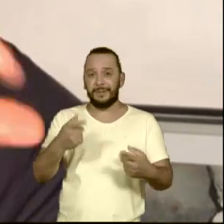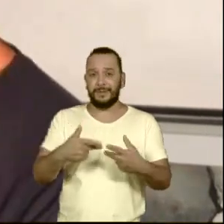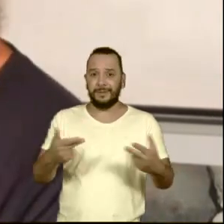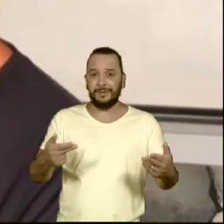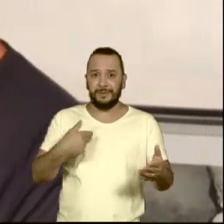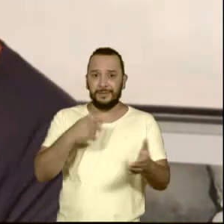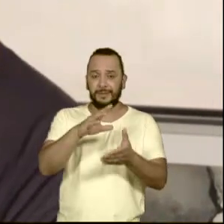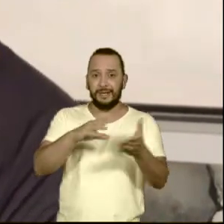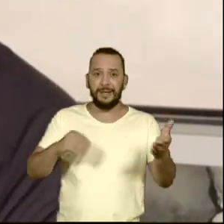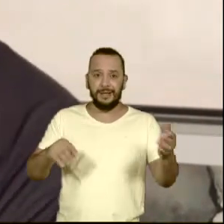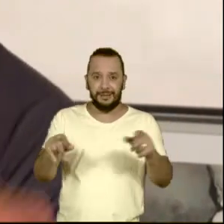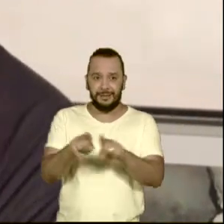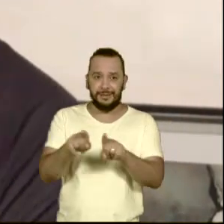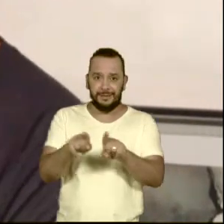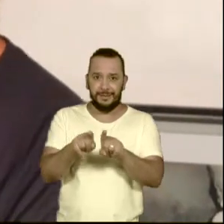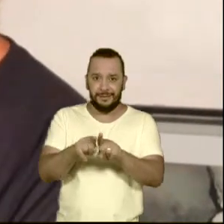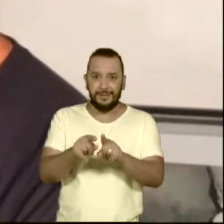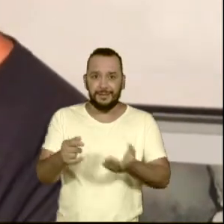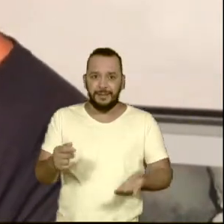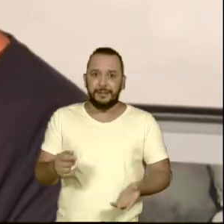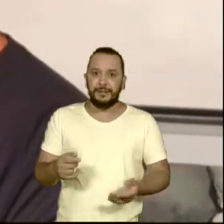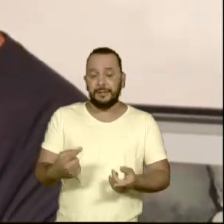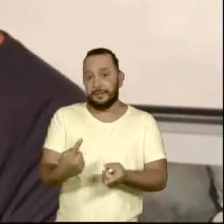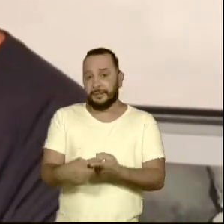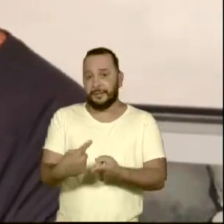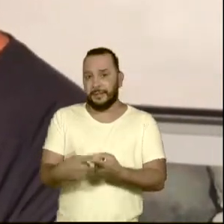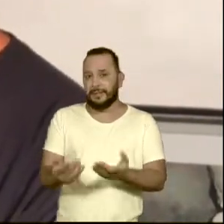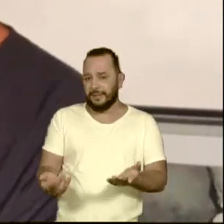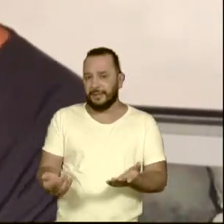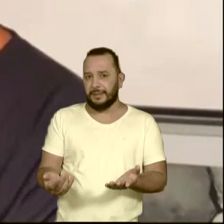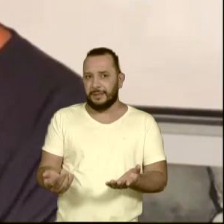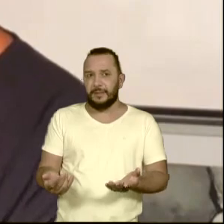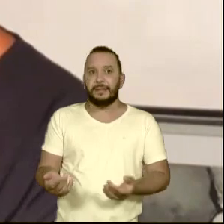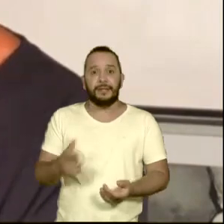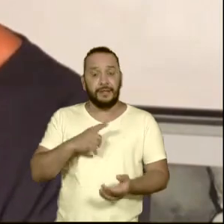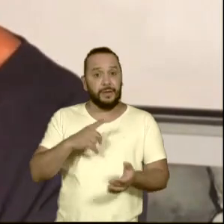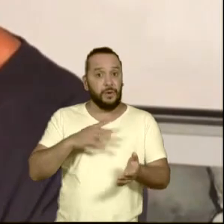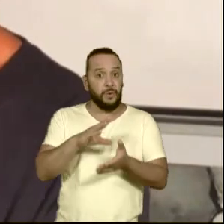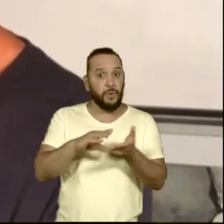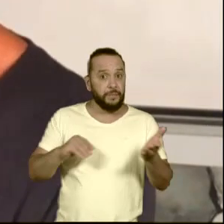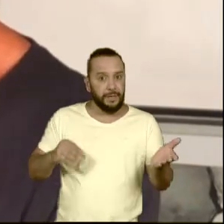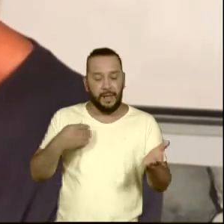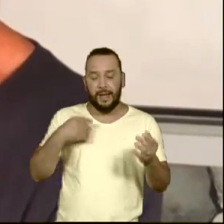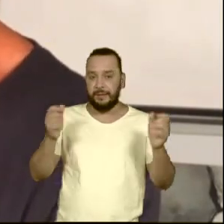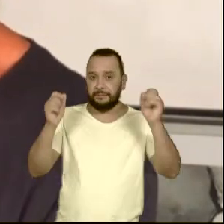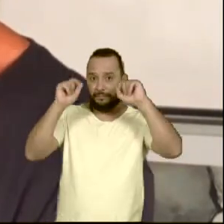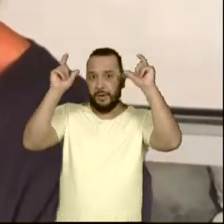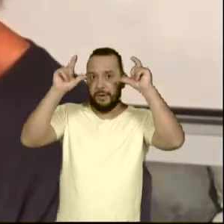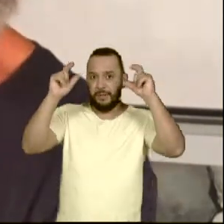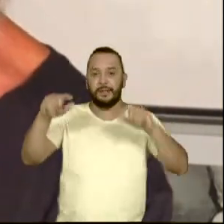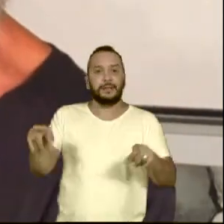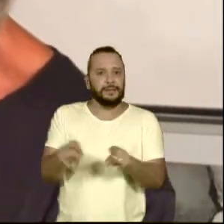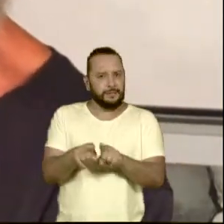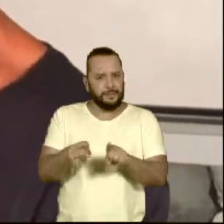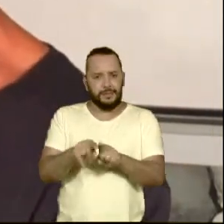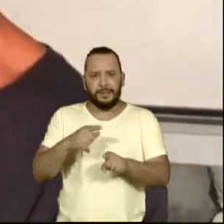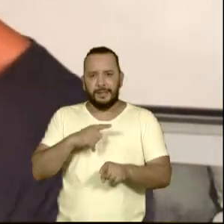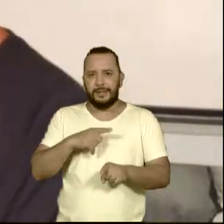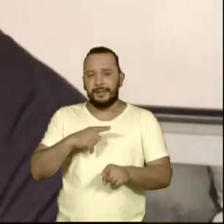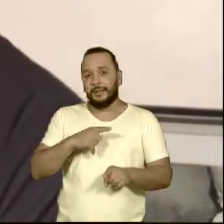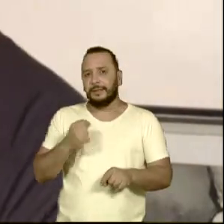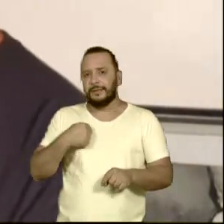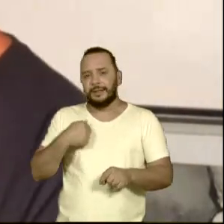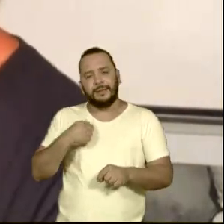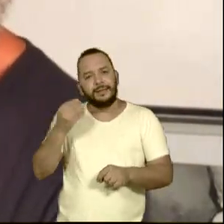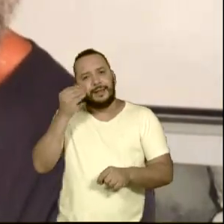nada mais se cria no mundo, meu amigo. Não existe mais isso, tá? Agora, existe o copiar descaradamente e existe o beber na fonte para tentar